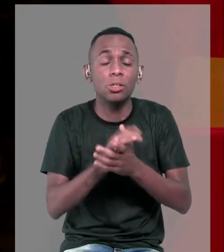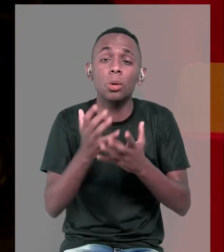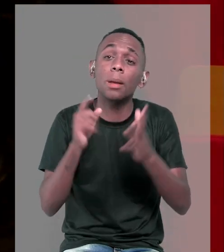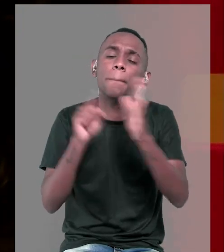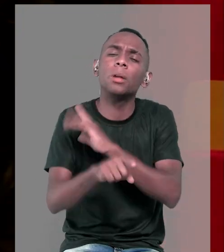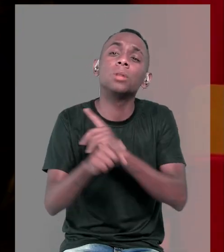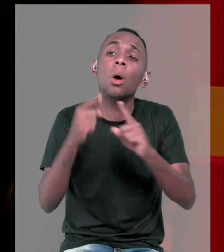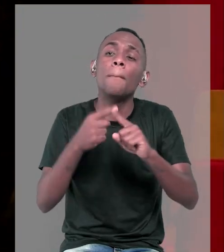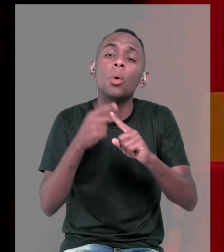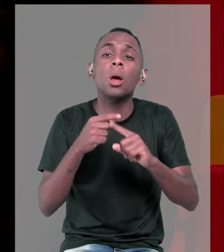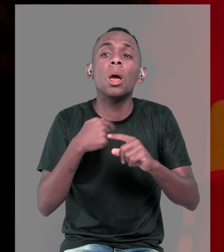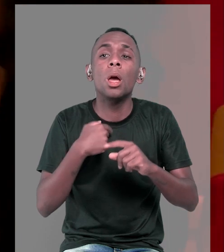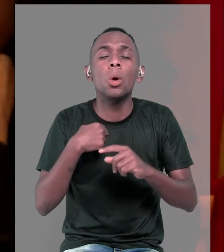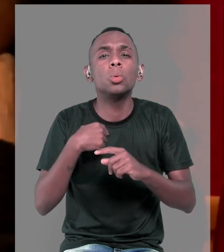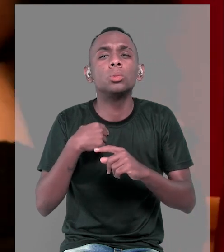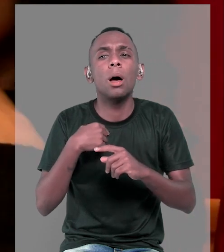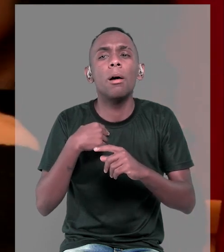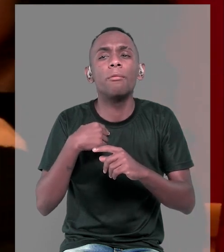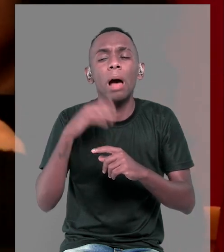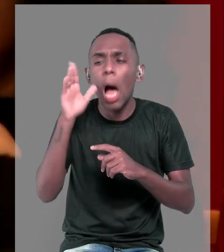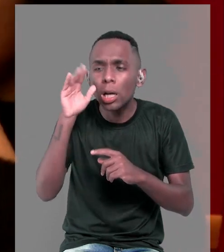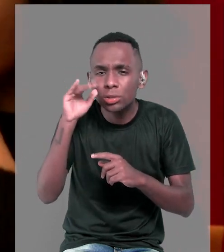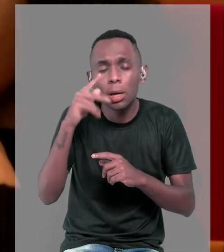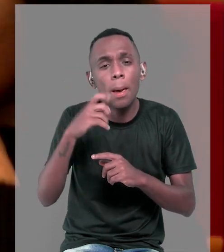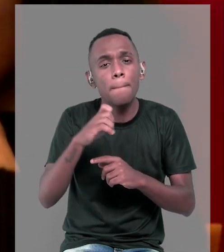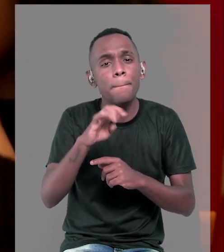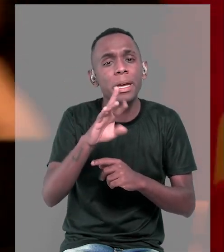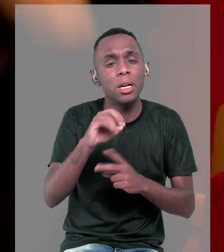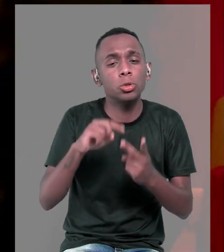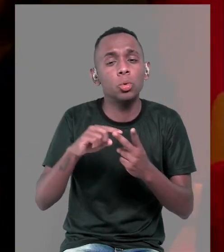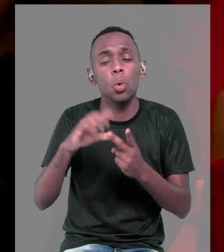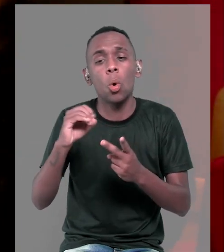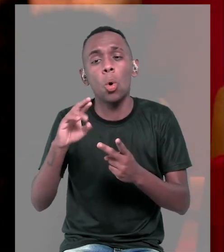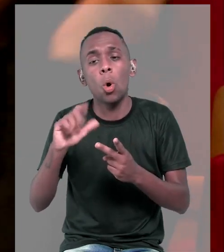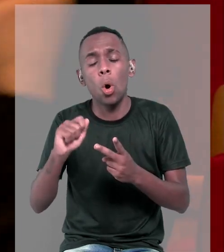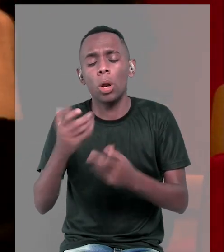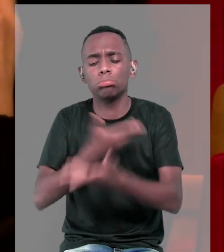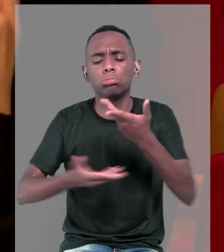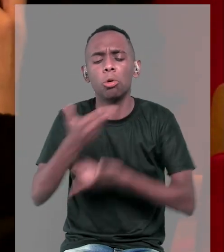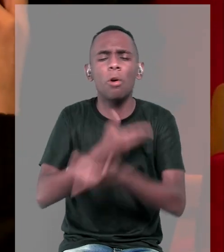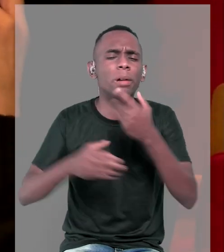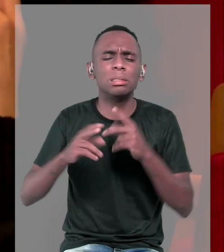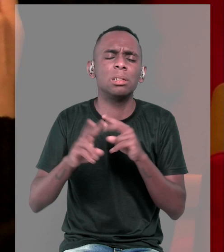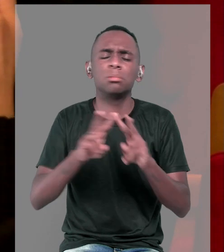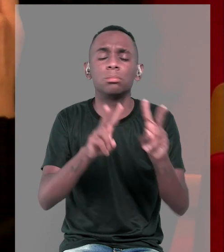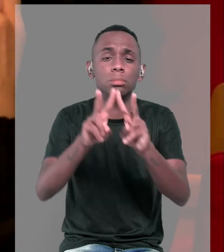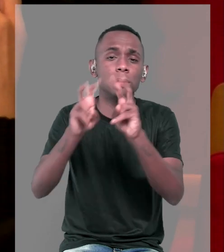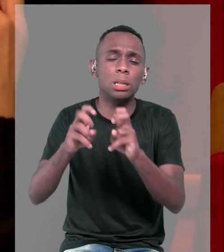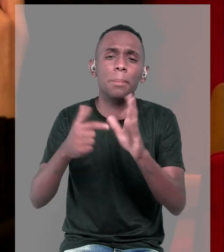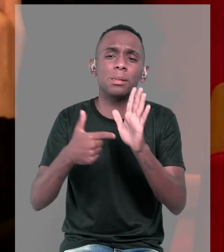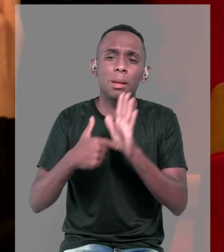Pedro Doria conversando com a Cora Ronay sobre esse manifesto, né,